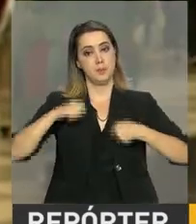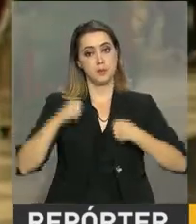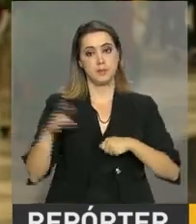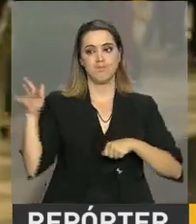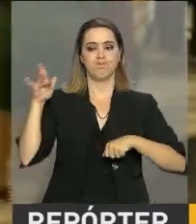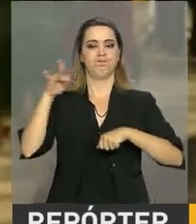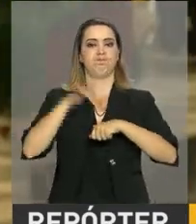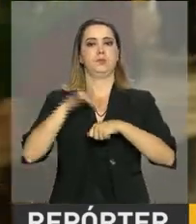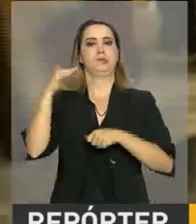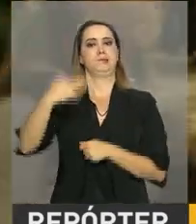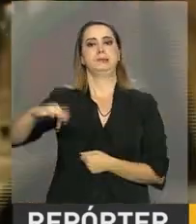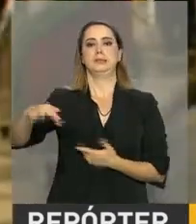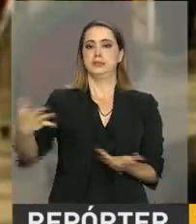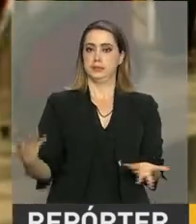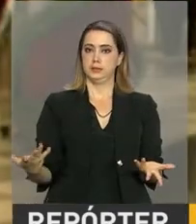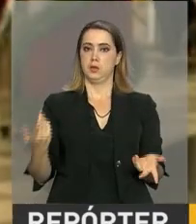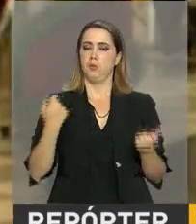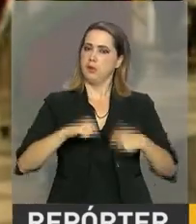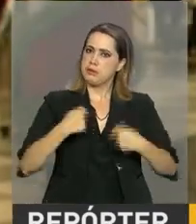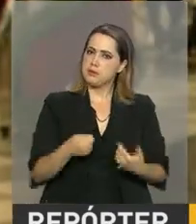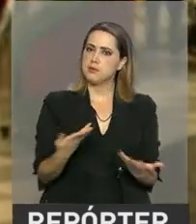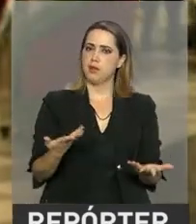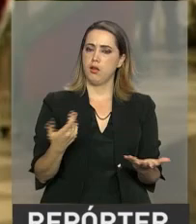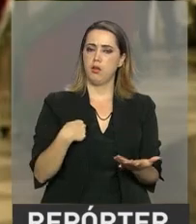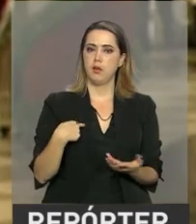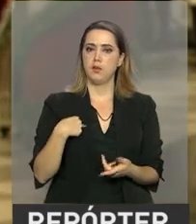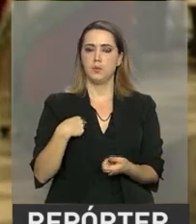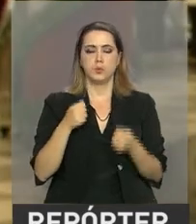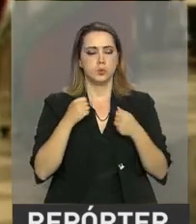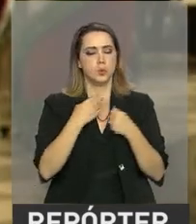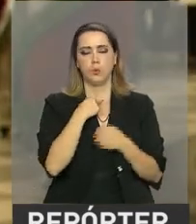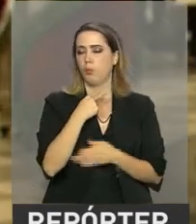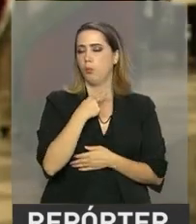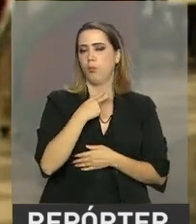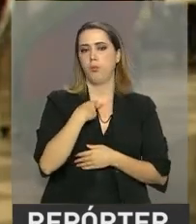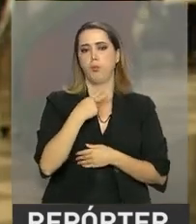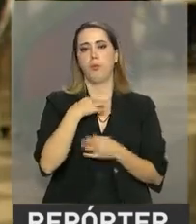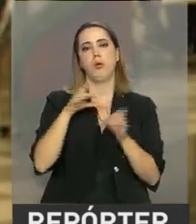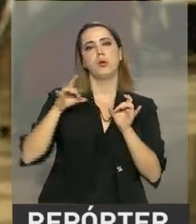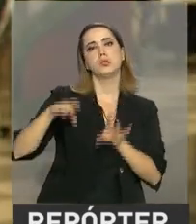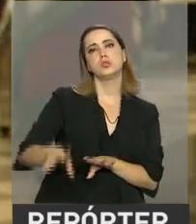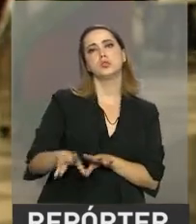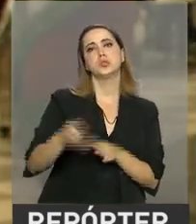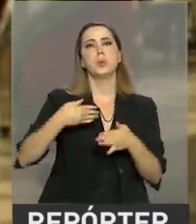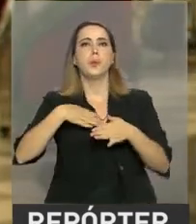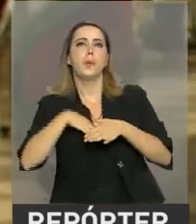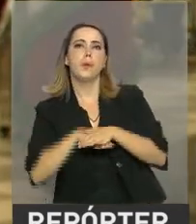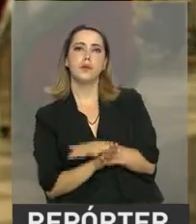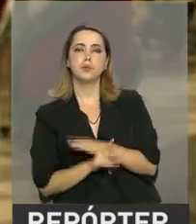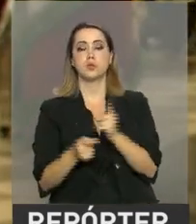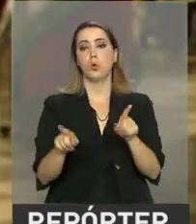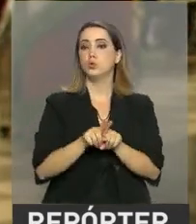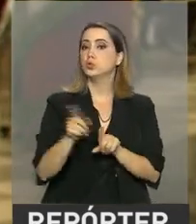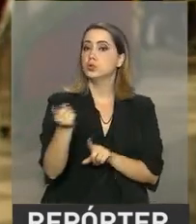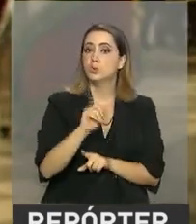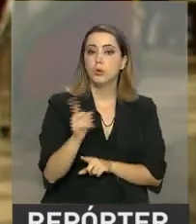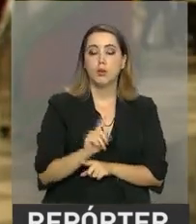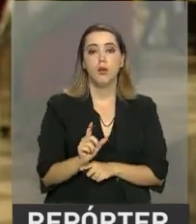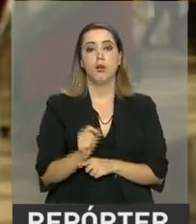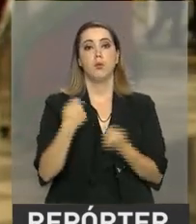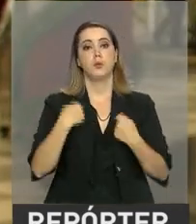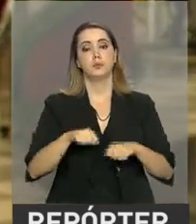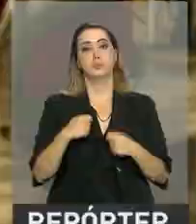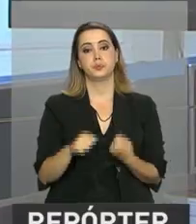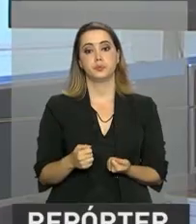Nós não temos mais tempo de deixar que essa violência da mulher fique embaixo do tapete com uma sujeira